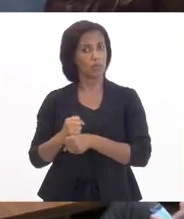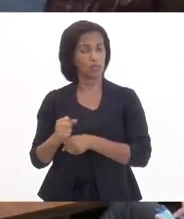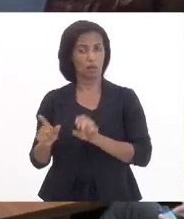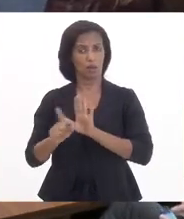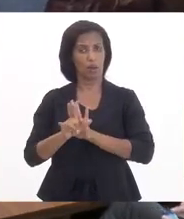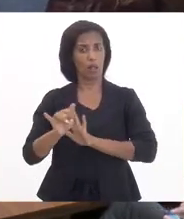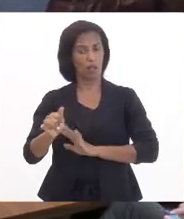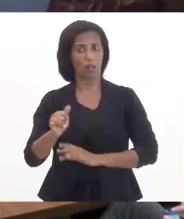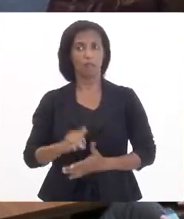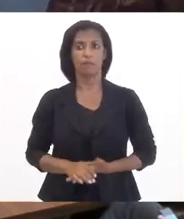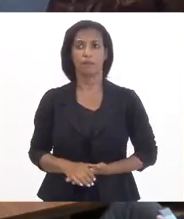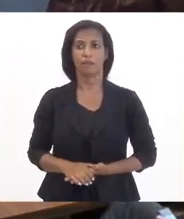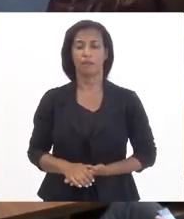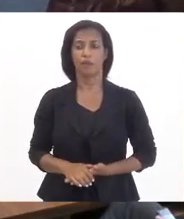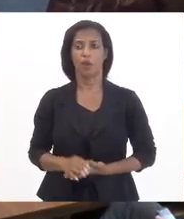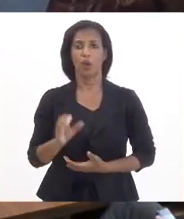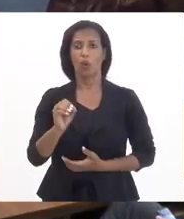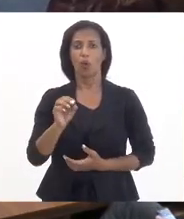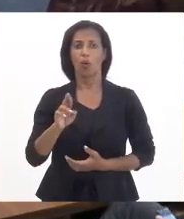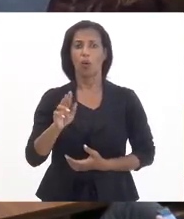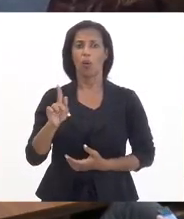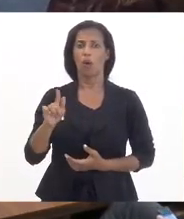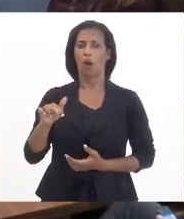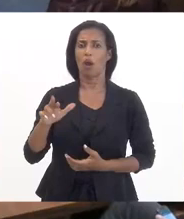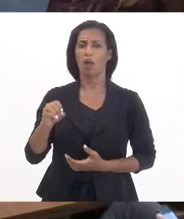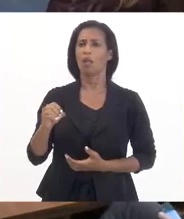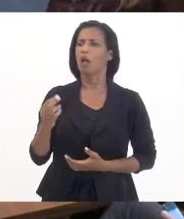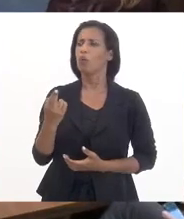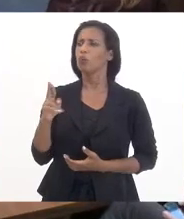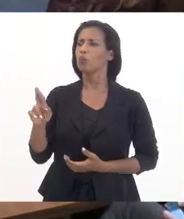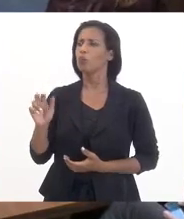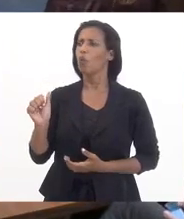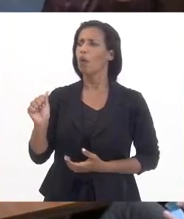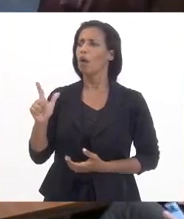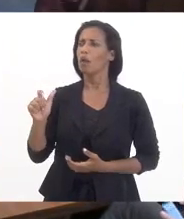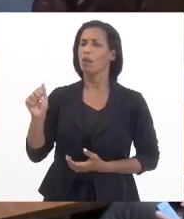Lei Orgânica, cadê o doutor Alain?